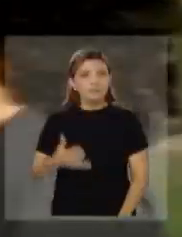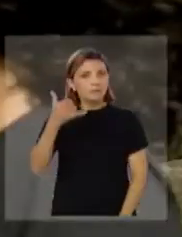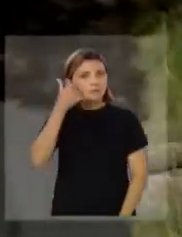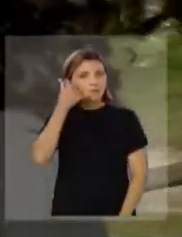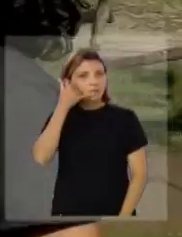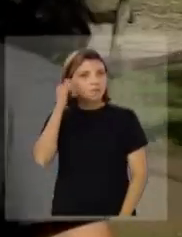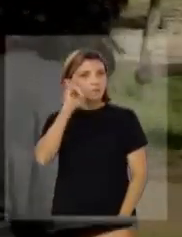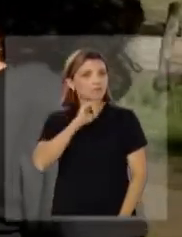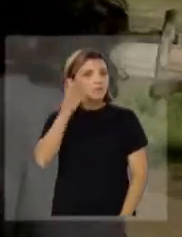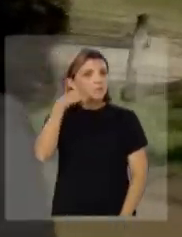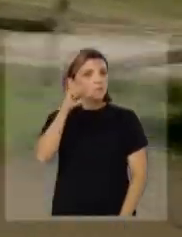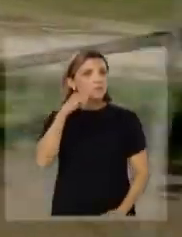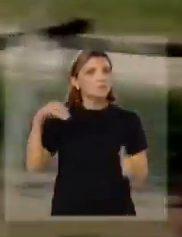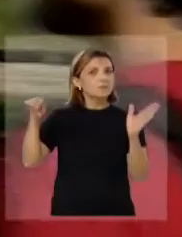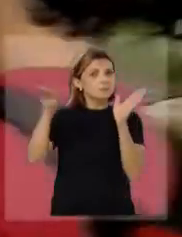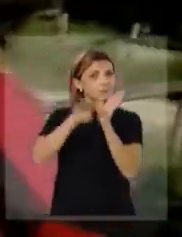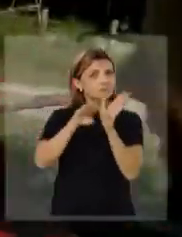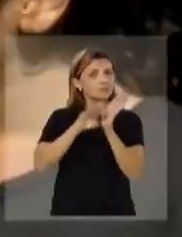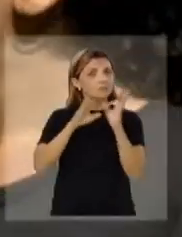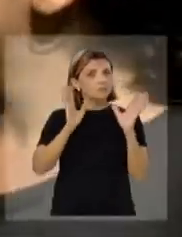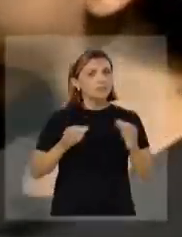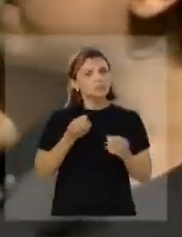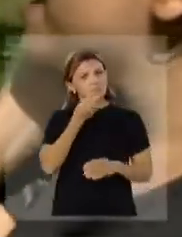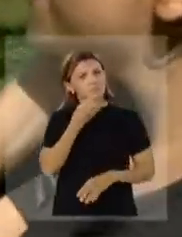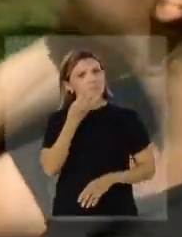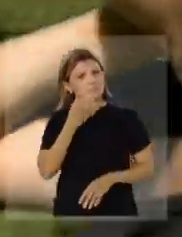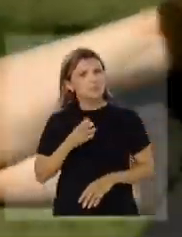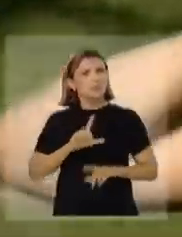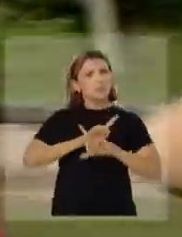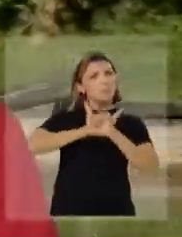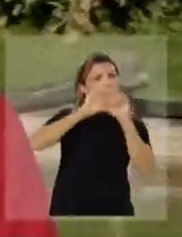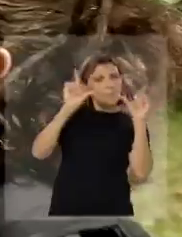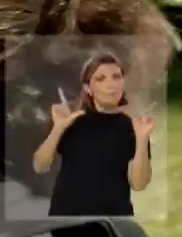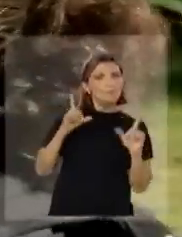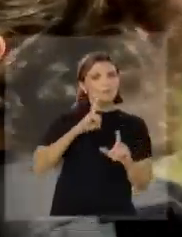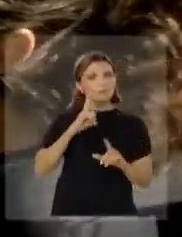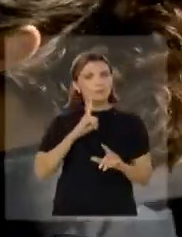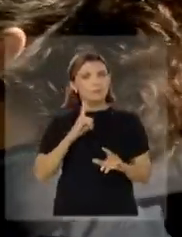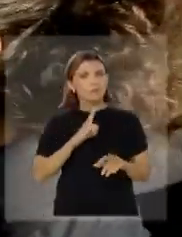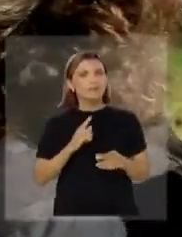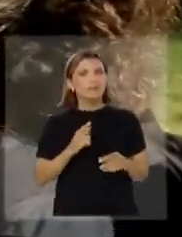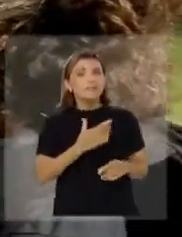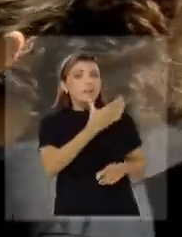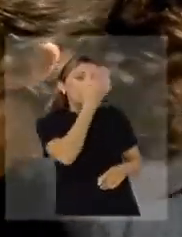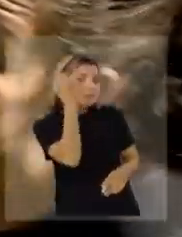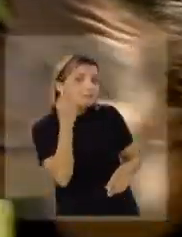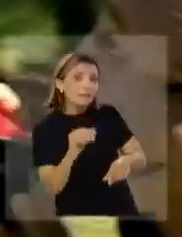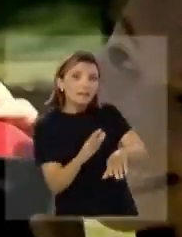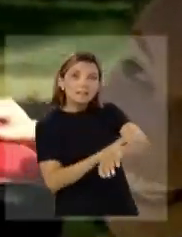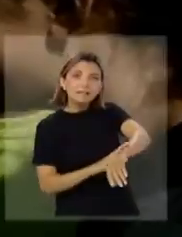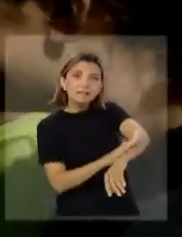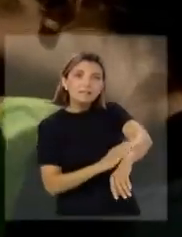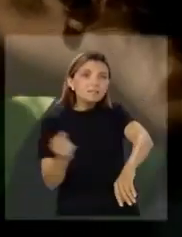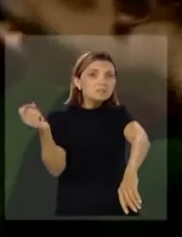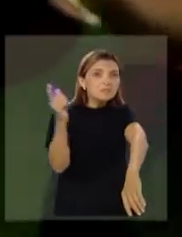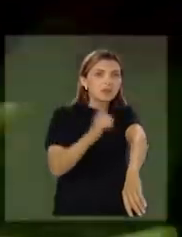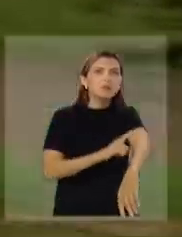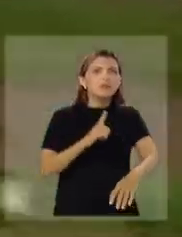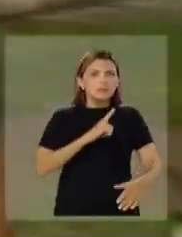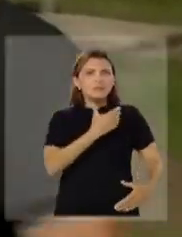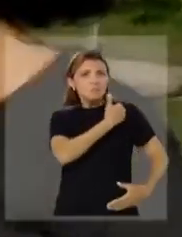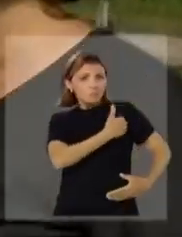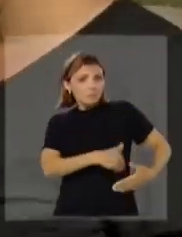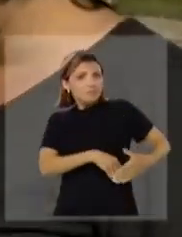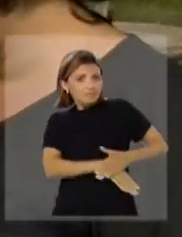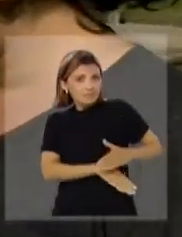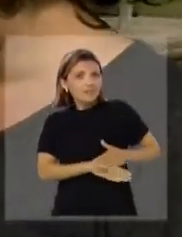Alô? Oi, mãe, chegamos em Pixinguaba. Não, foi tudo bem, o tempo tá lindo. Não esquece o protetor solar, filhinha. O protetor tá na